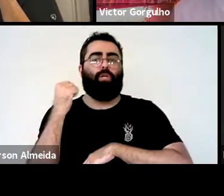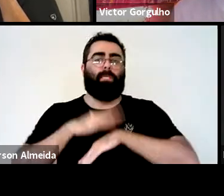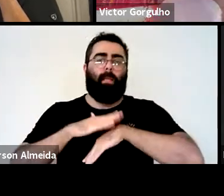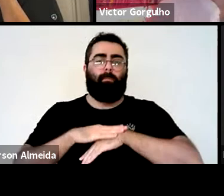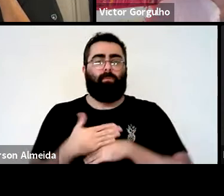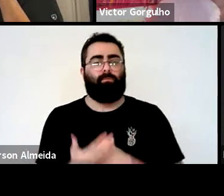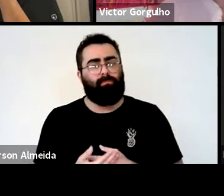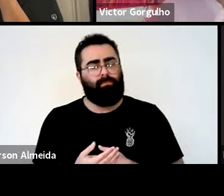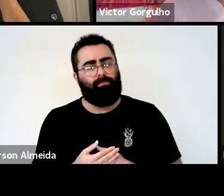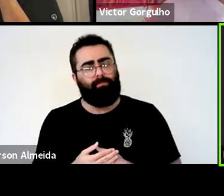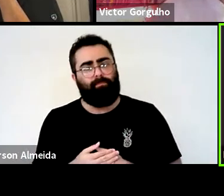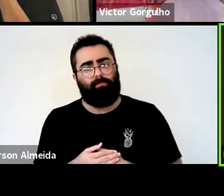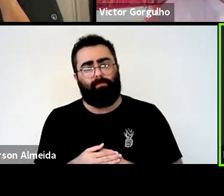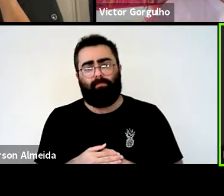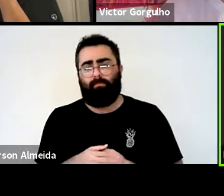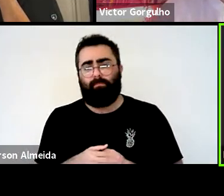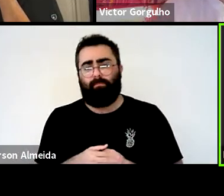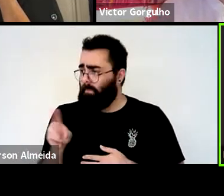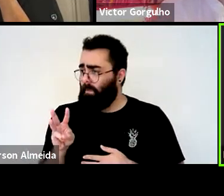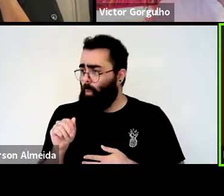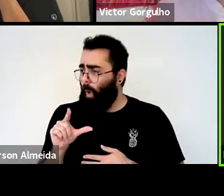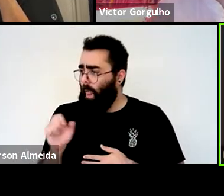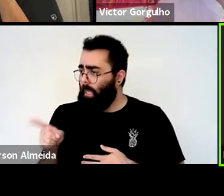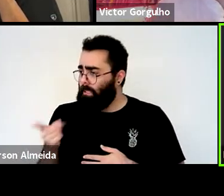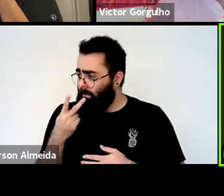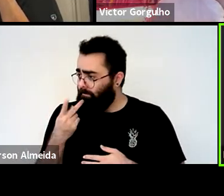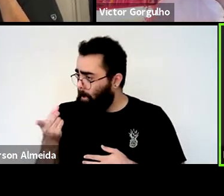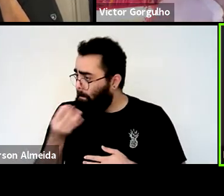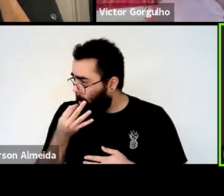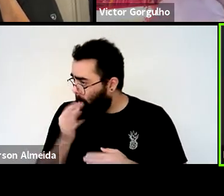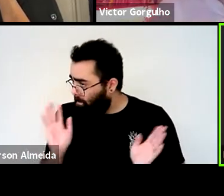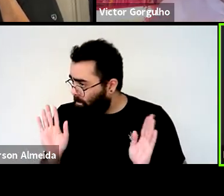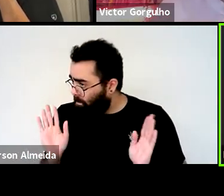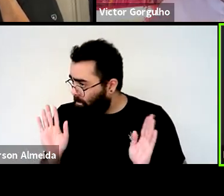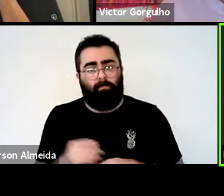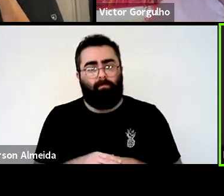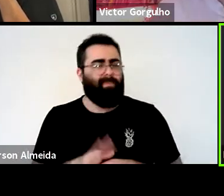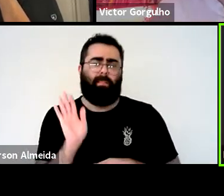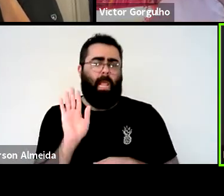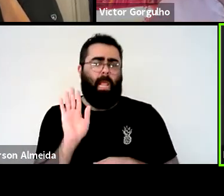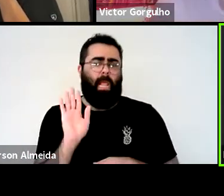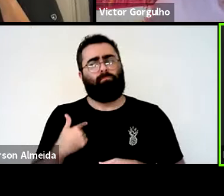amigo? Não, é isso. Eu tava aqui.